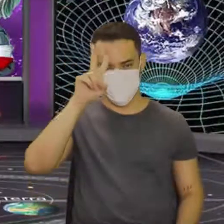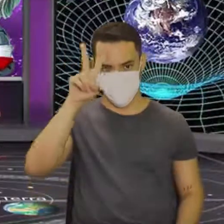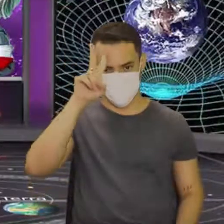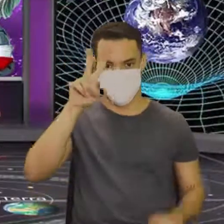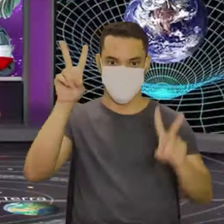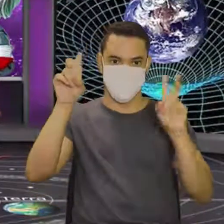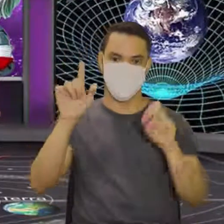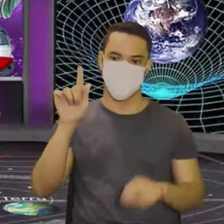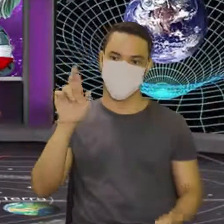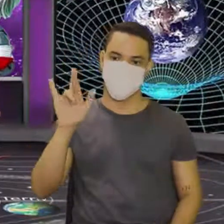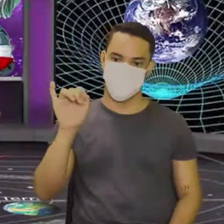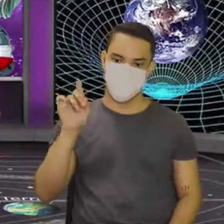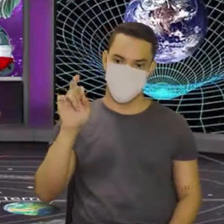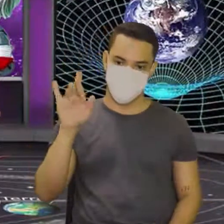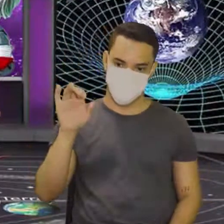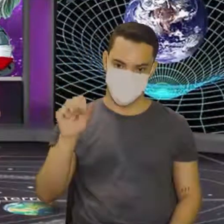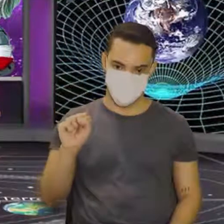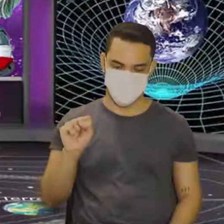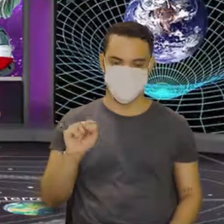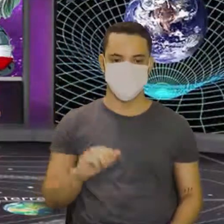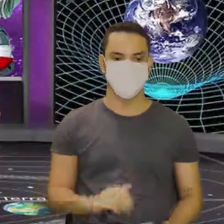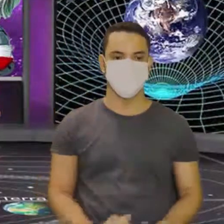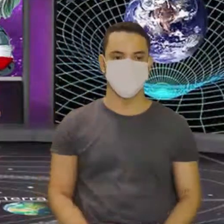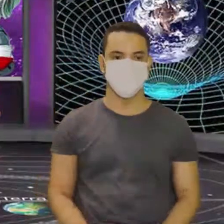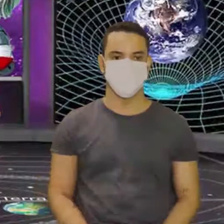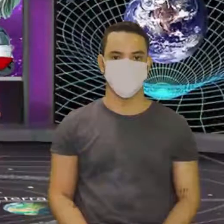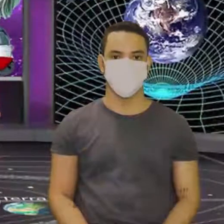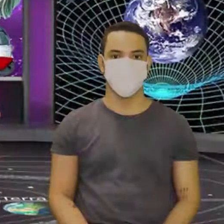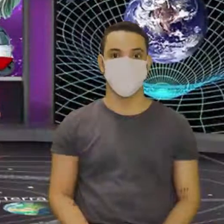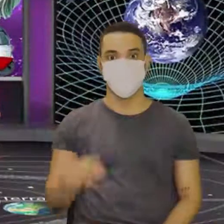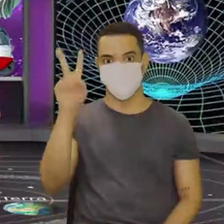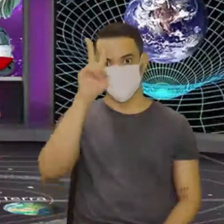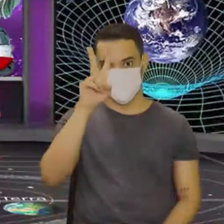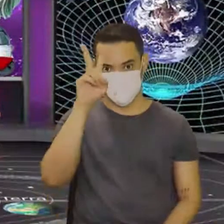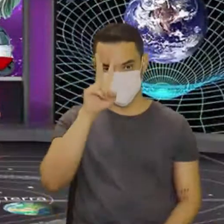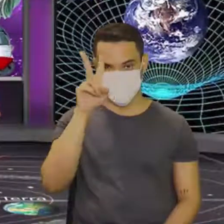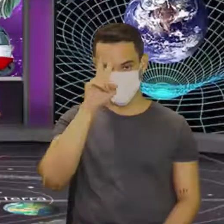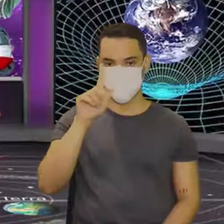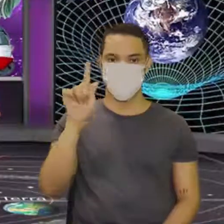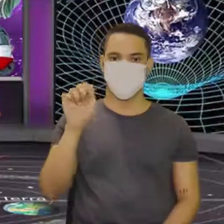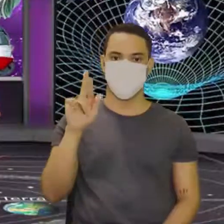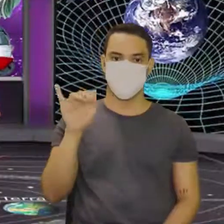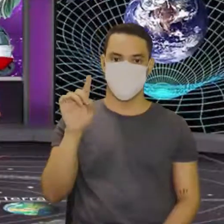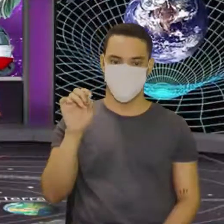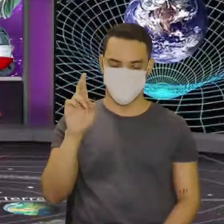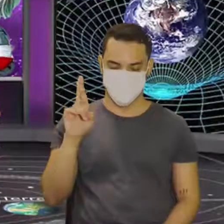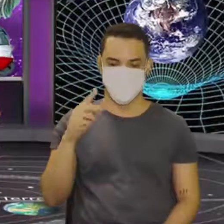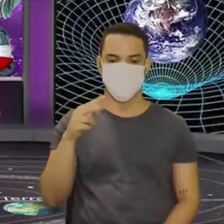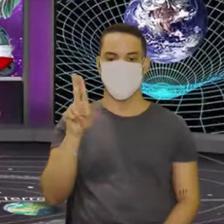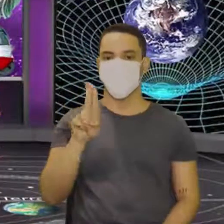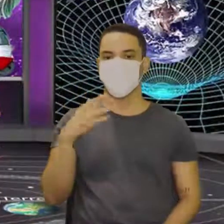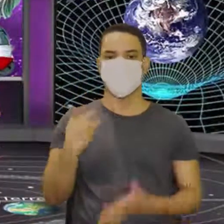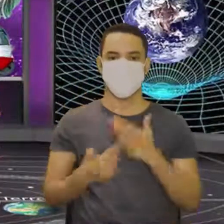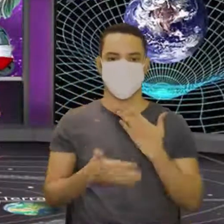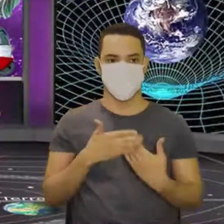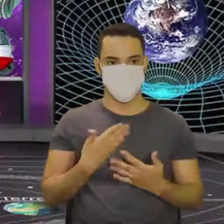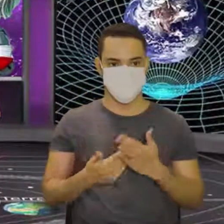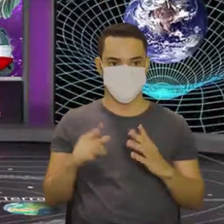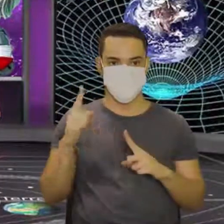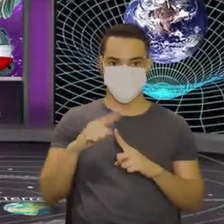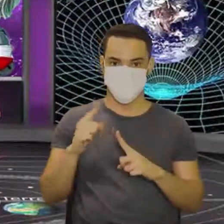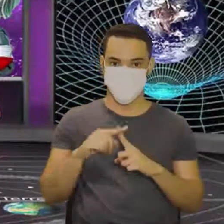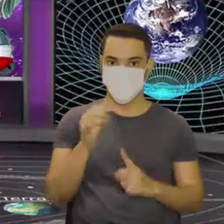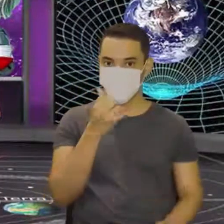respeito de geradores elétricos? Vamos lá, gerador elétrico. A gente utiliza qualquer tipo de energia